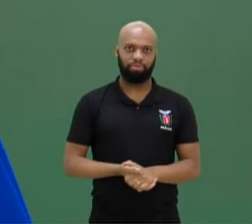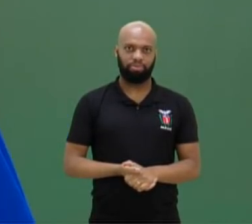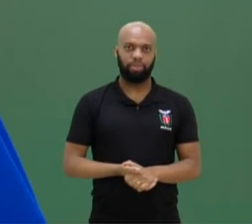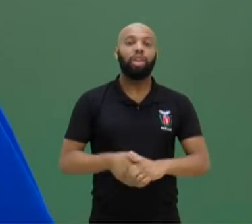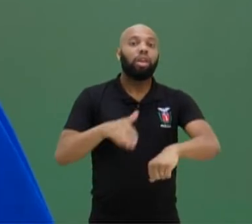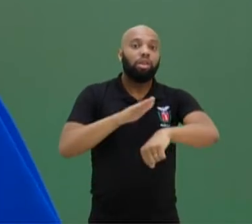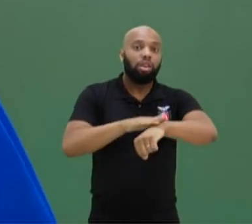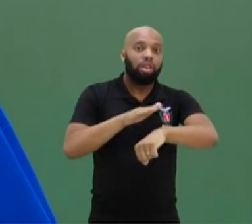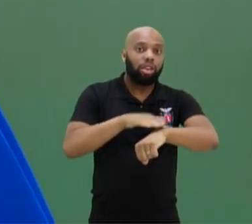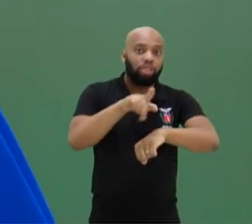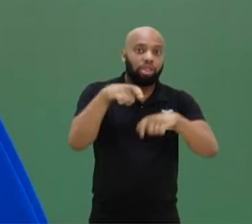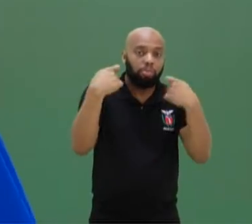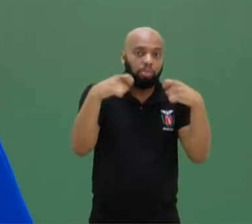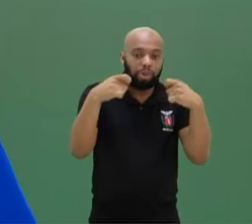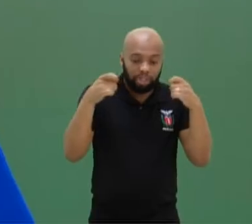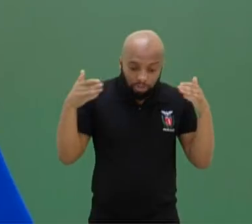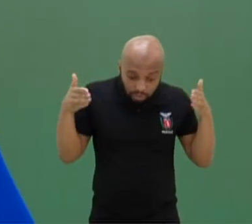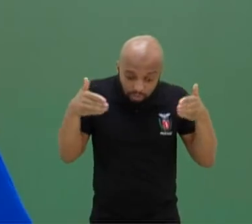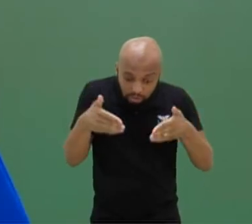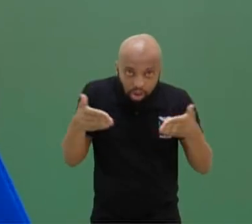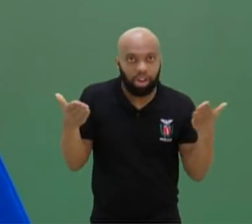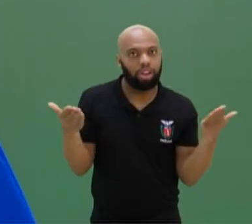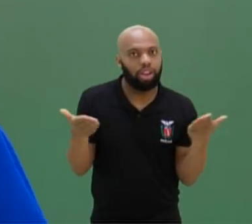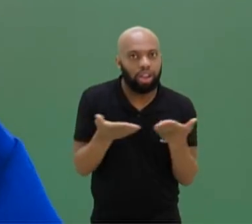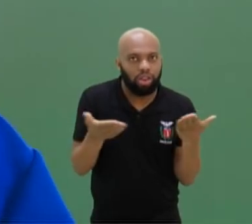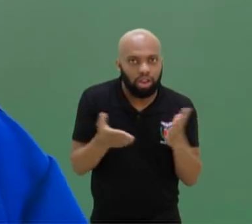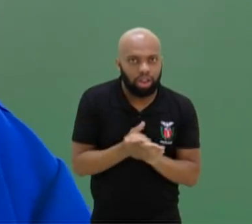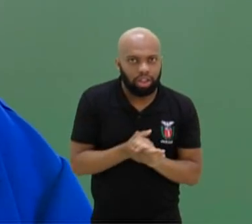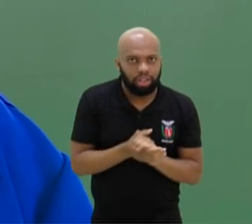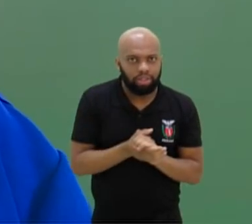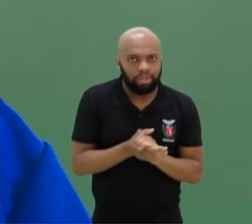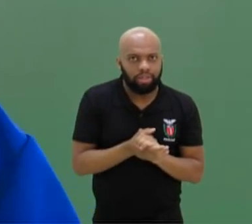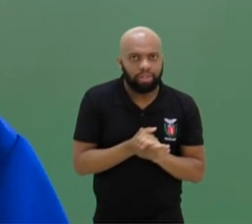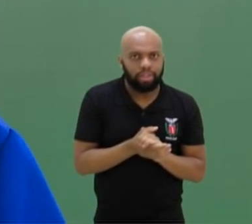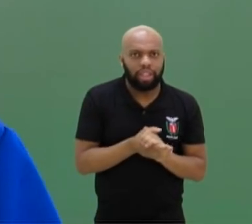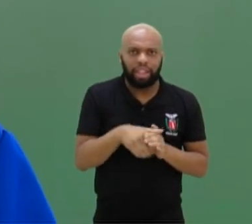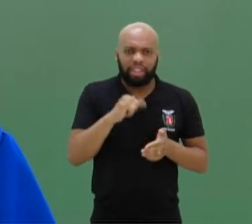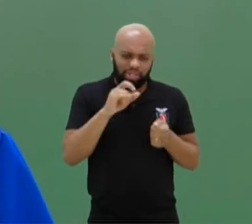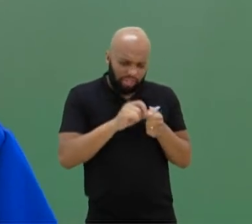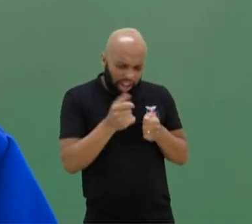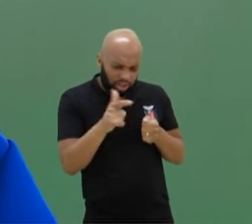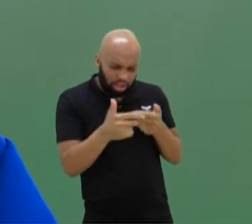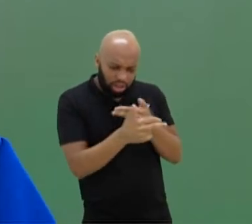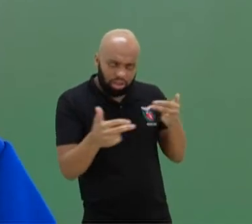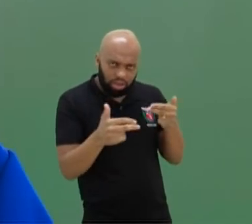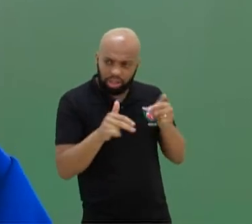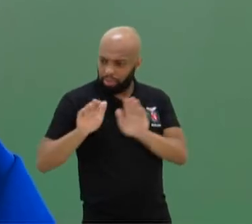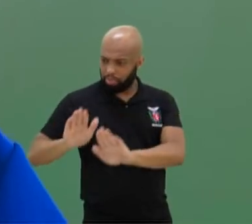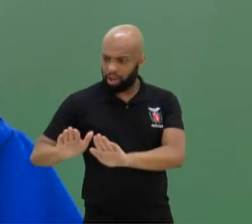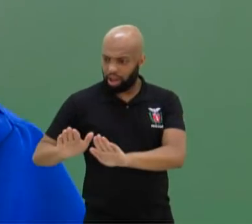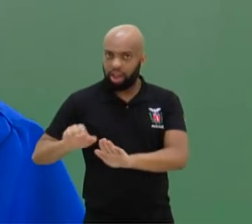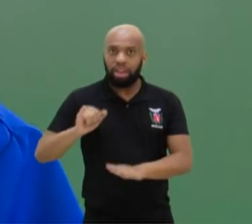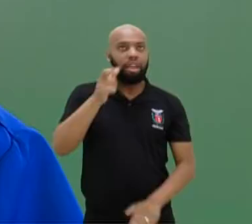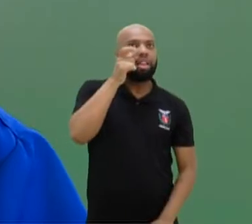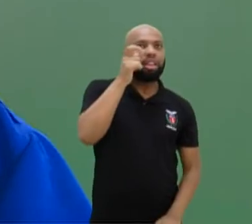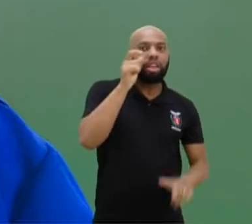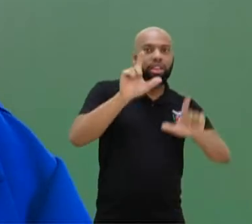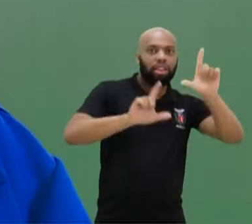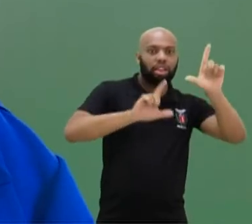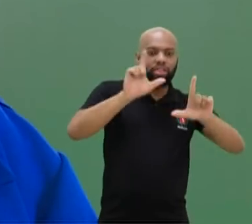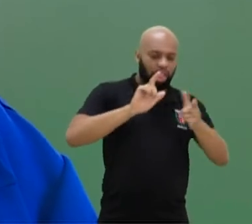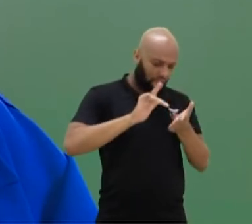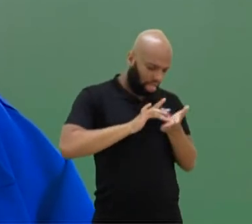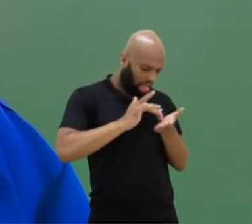Esse momento você precisa se concentrar. Deixa um pouquinho de lado, você está fazendo outra coisa. Se você está assistindo a TV